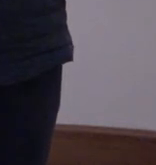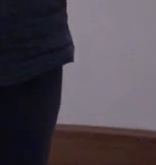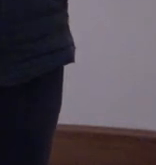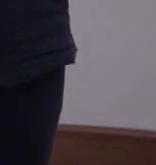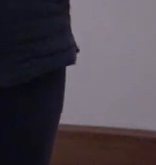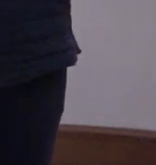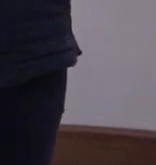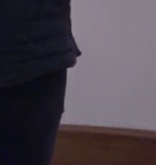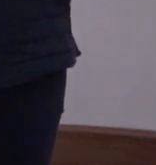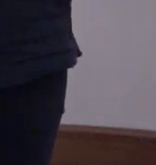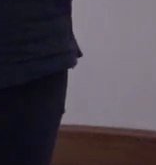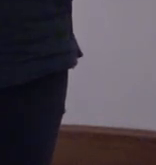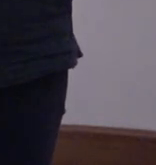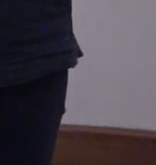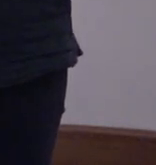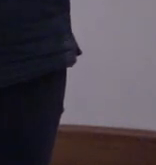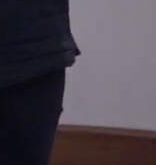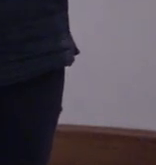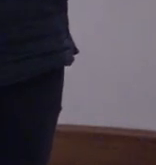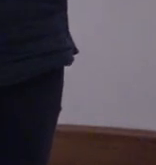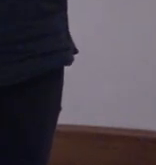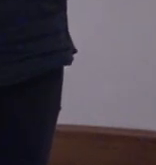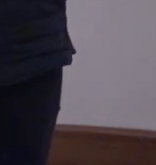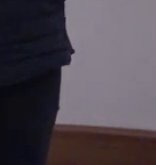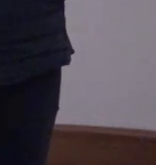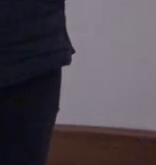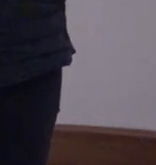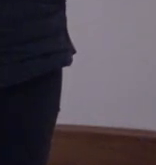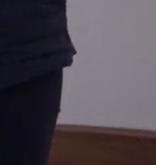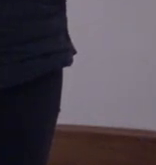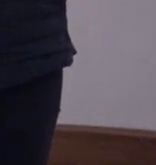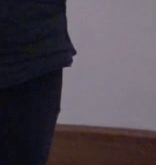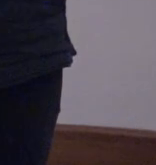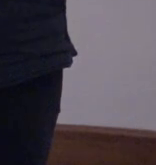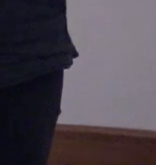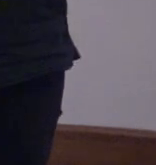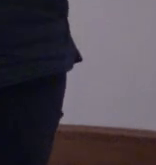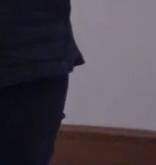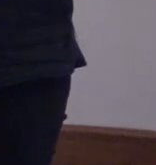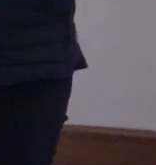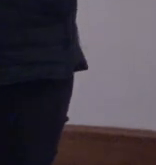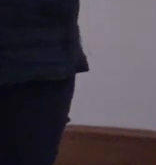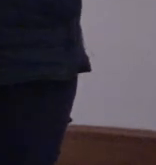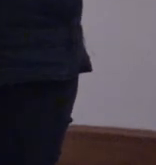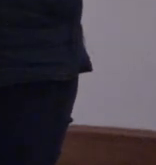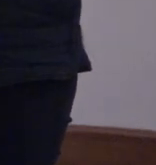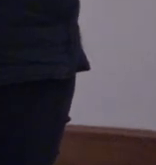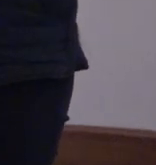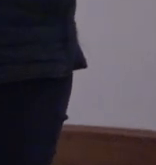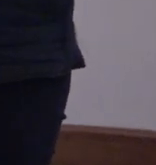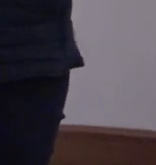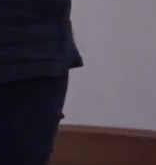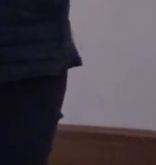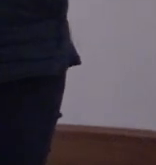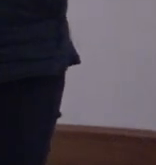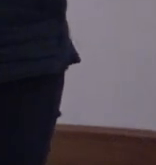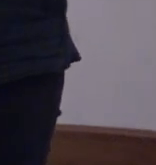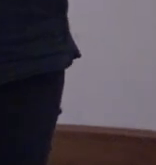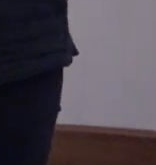né? Estupro de vulnerável. Eu gostaria de perguntar ao pessoal que trata deste caso se